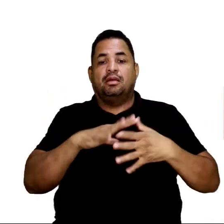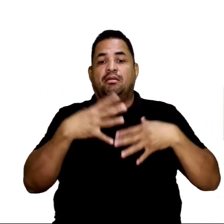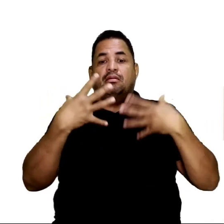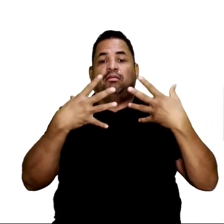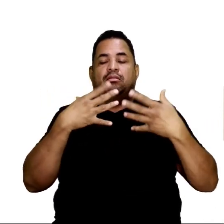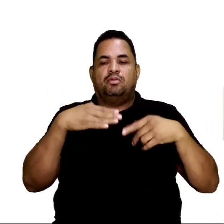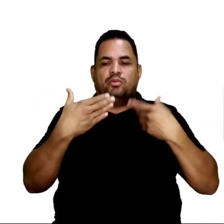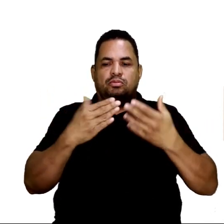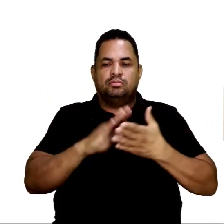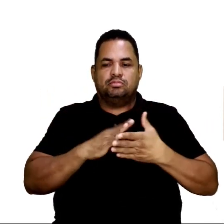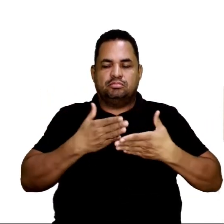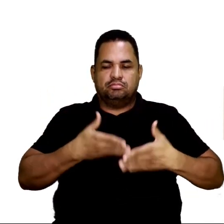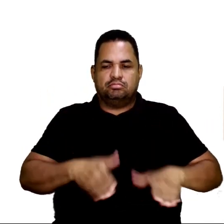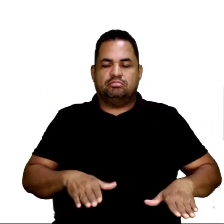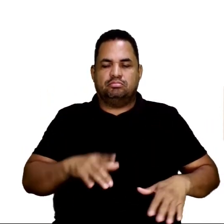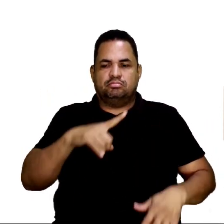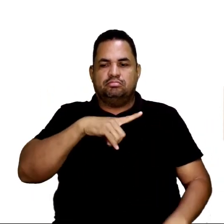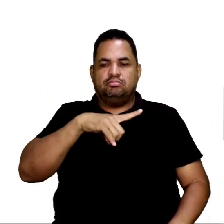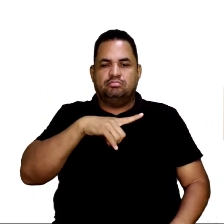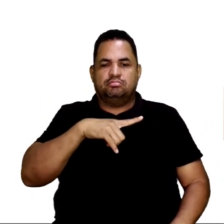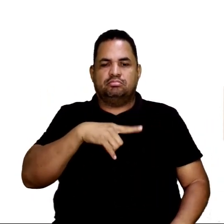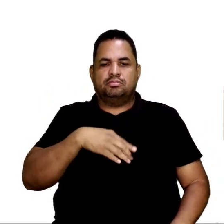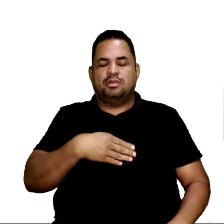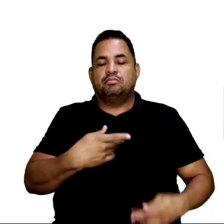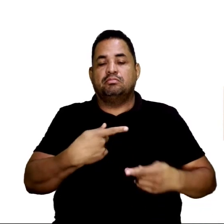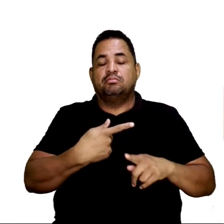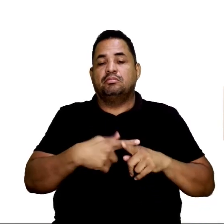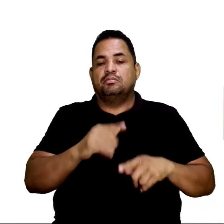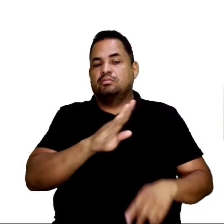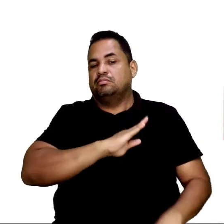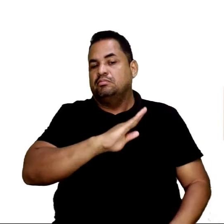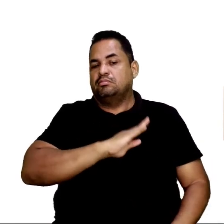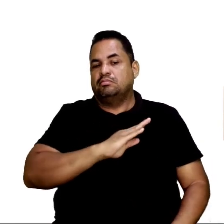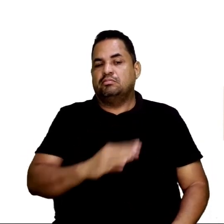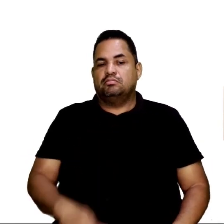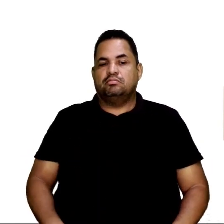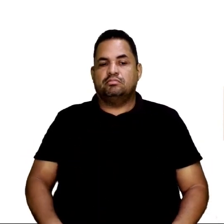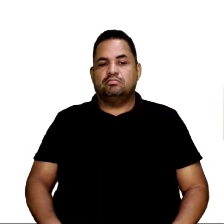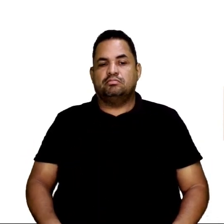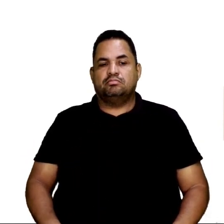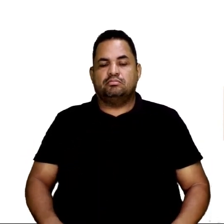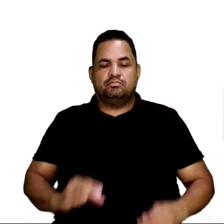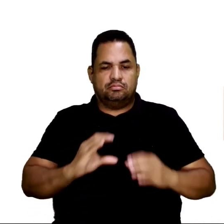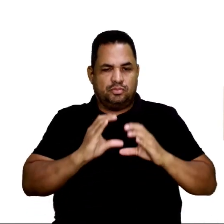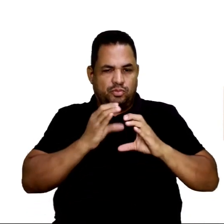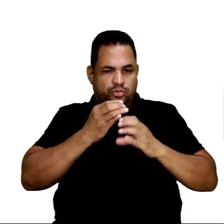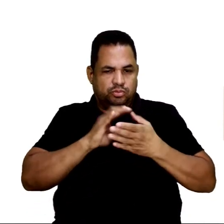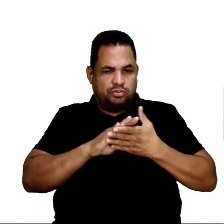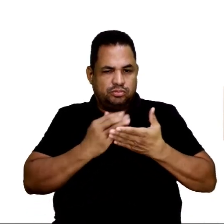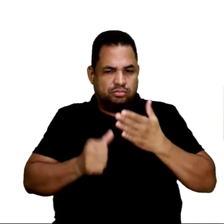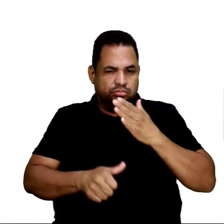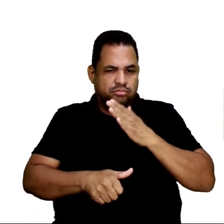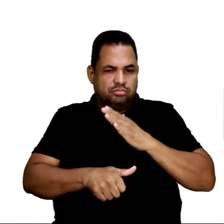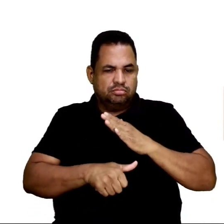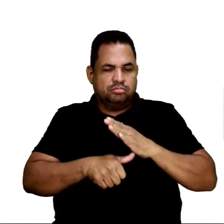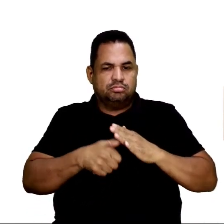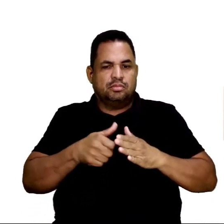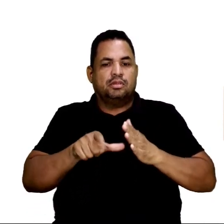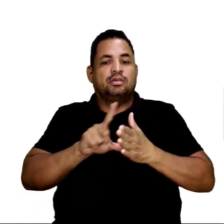hora do parto e a criança teve algum problema cardíaco e ela não sabia, tá? Fetos prematuros nascidos entre a